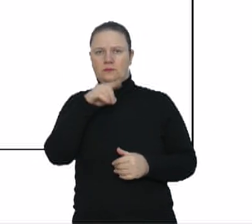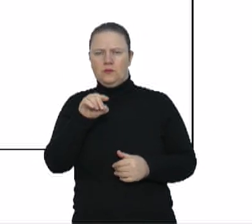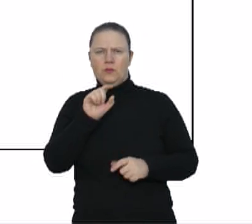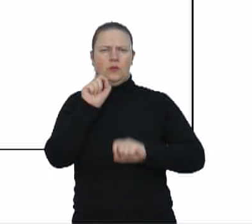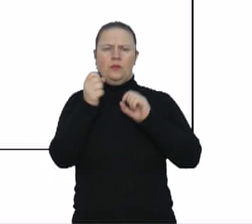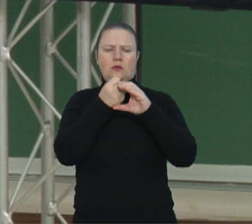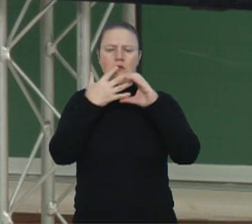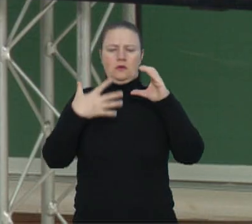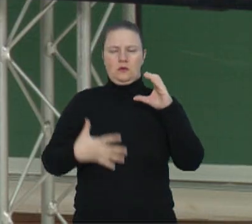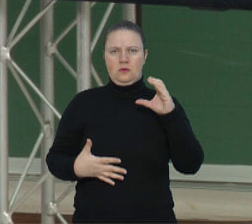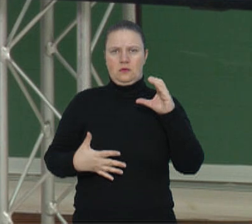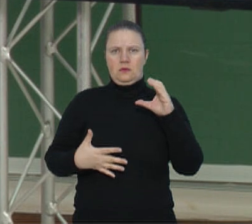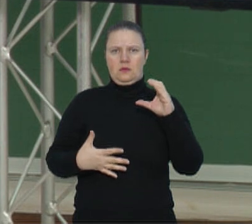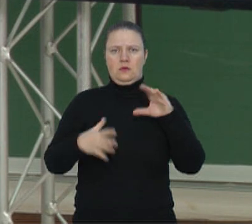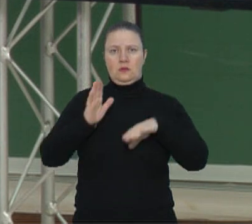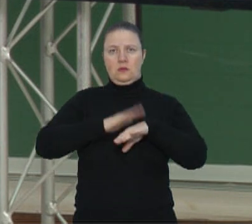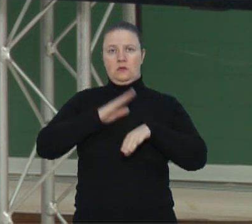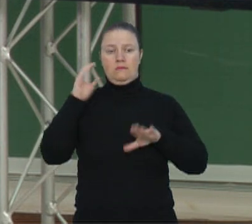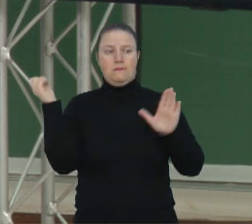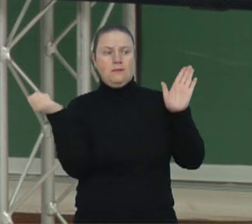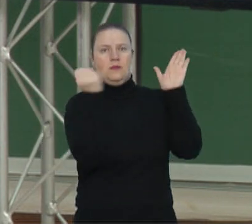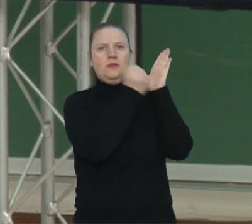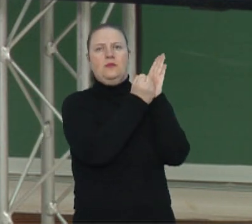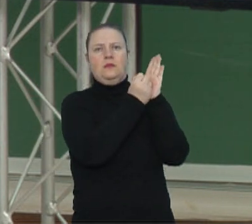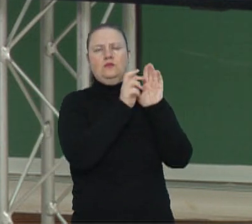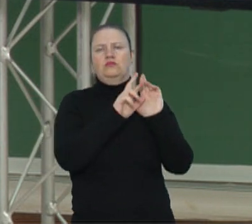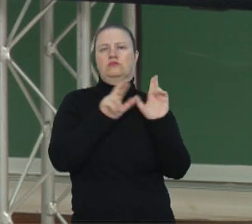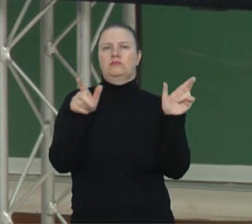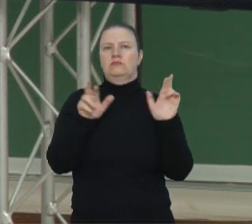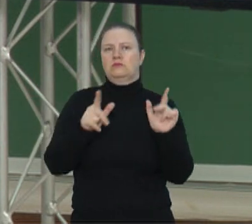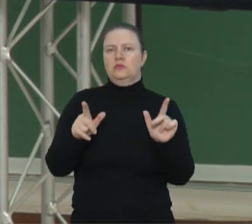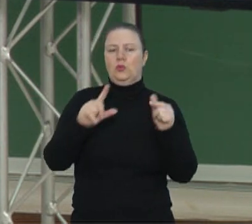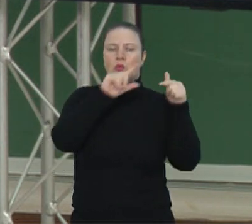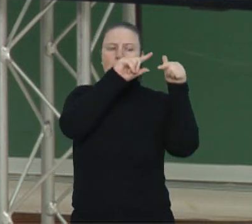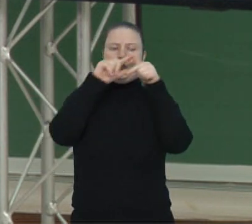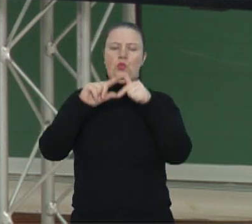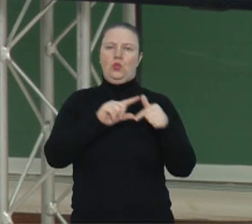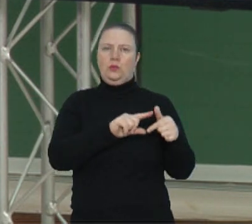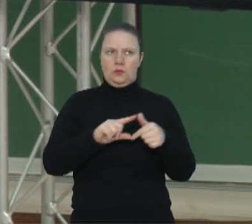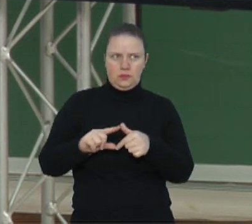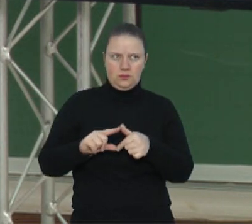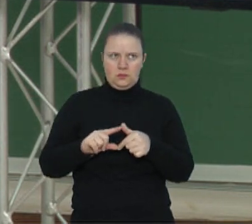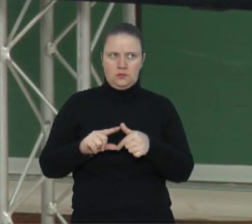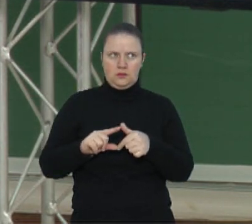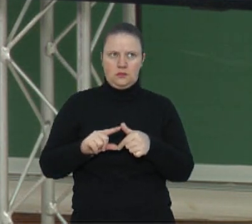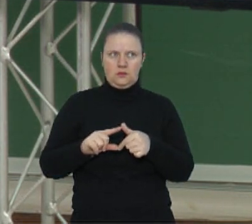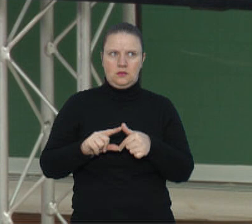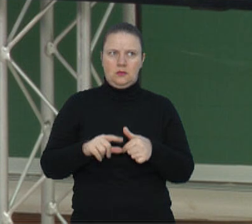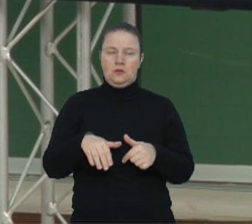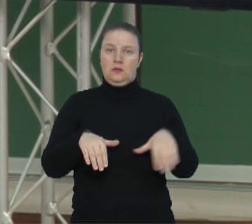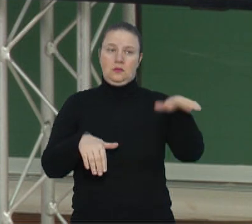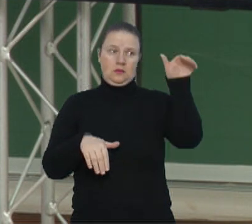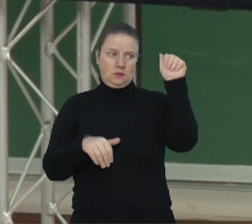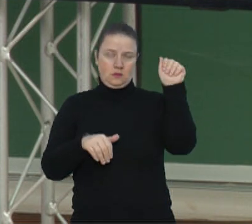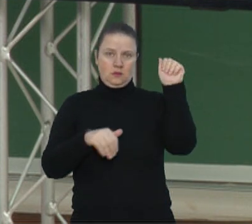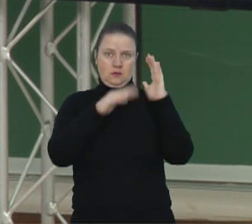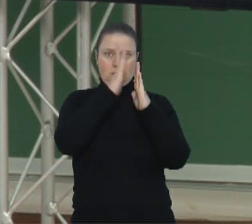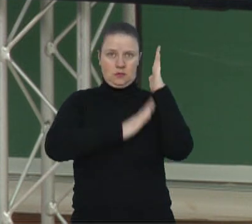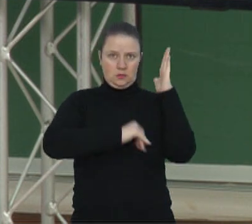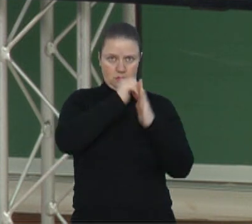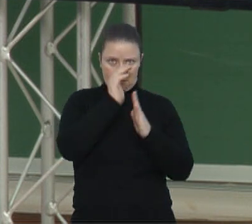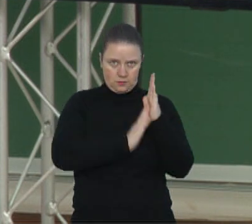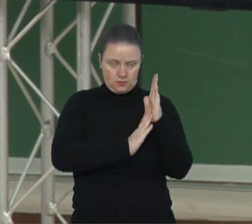Qual característica é mais marcante e diferenciada no cubismo sintético? A